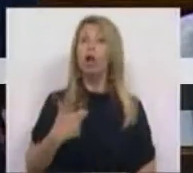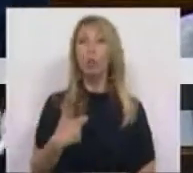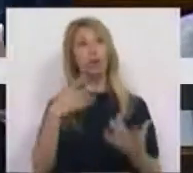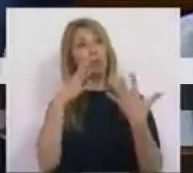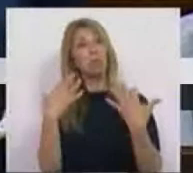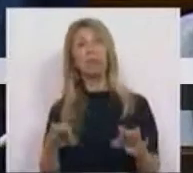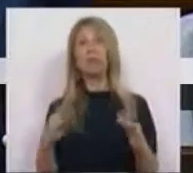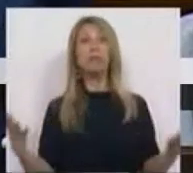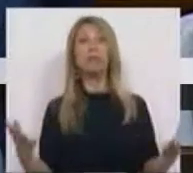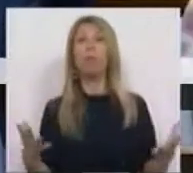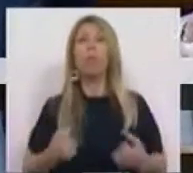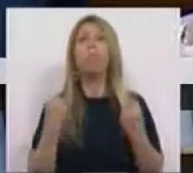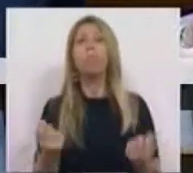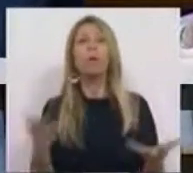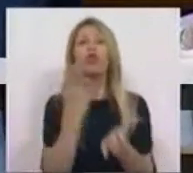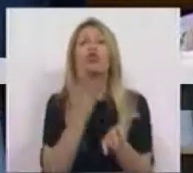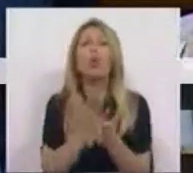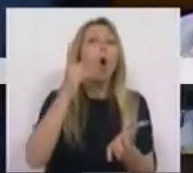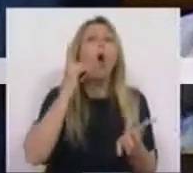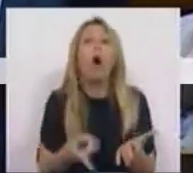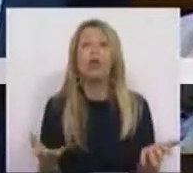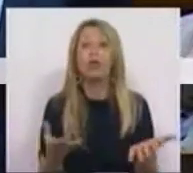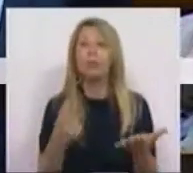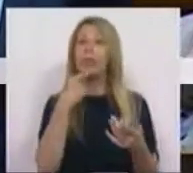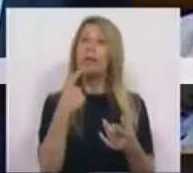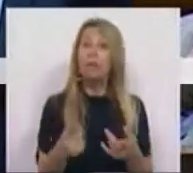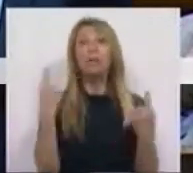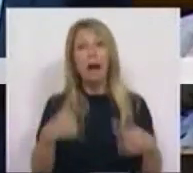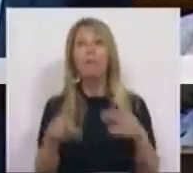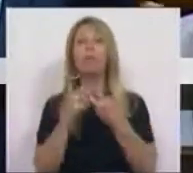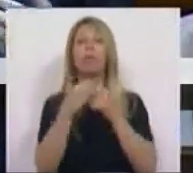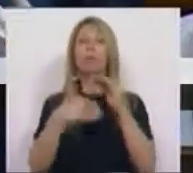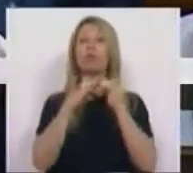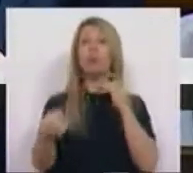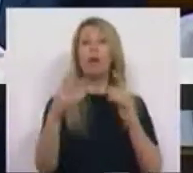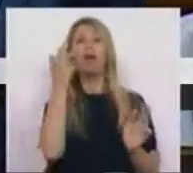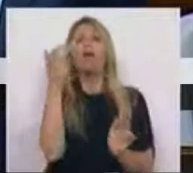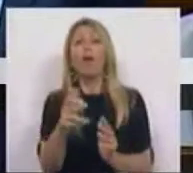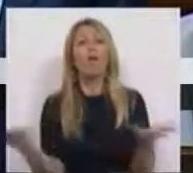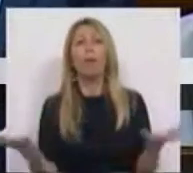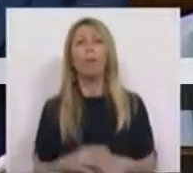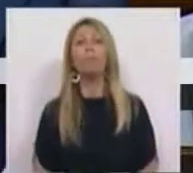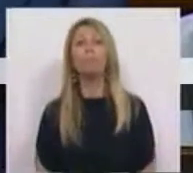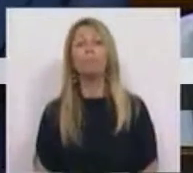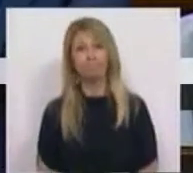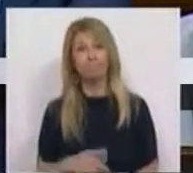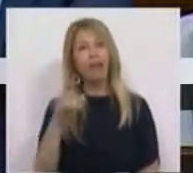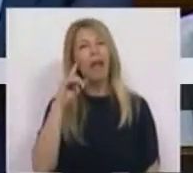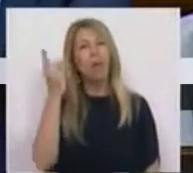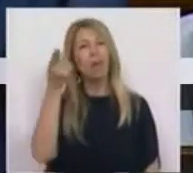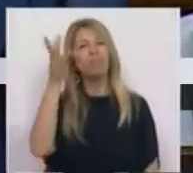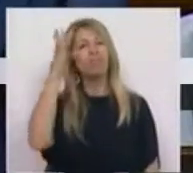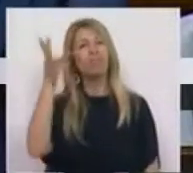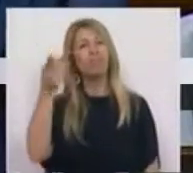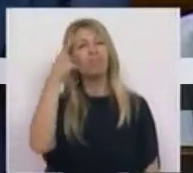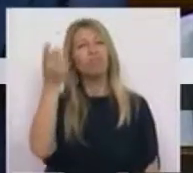estudo é que se baseia o Governo para dizer que há um problema de sustentabilidade das pensões. E a ideia que fica é que não responde. Sabe porquê? Sr. Primeiro-Ministro,